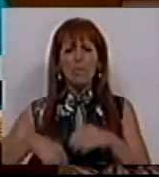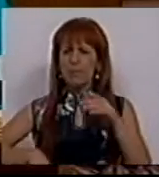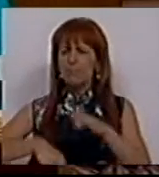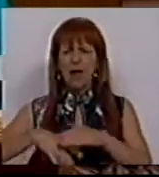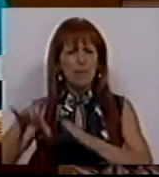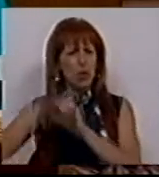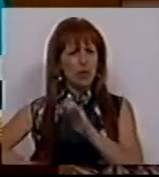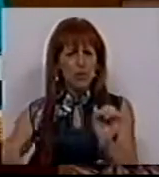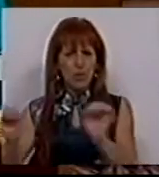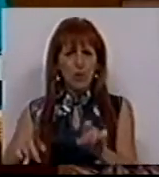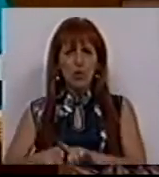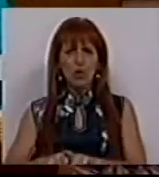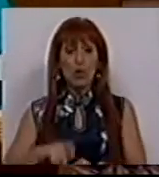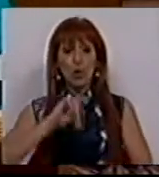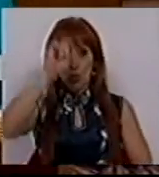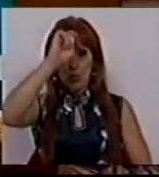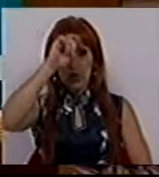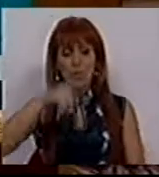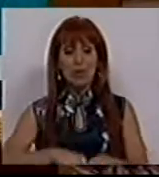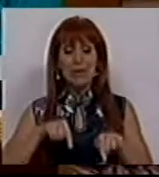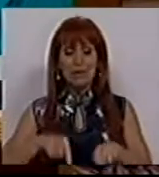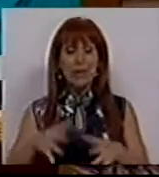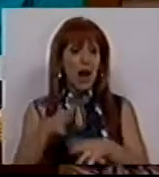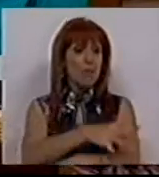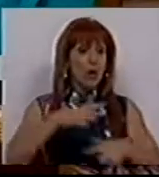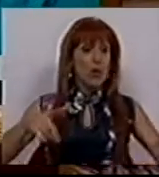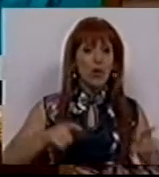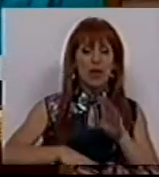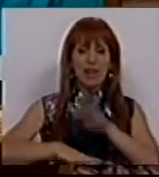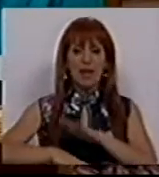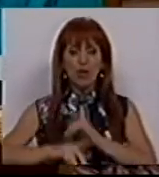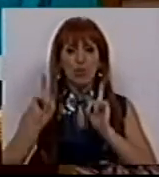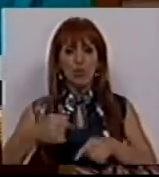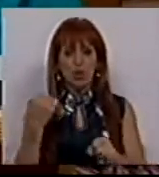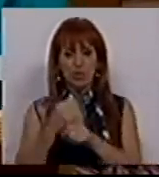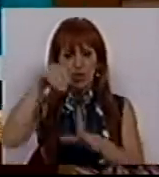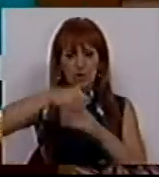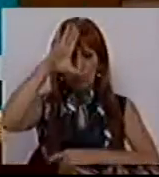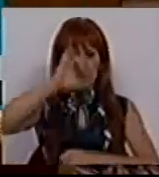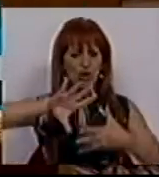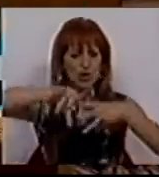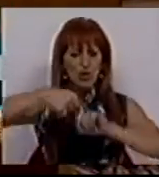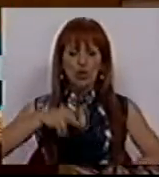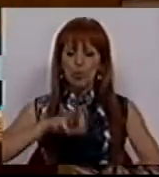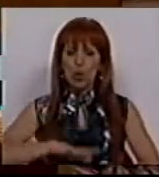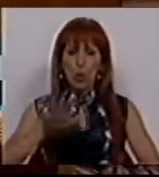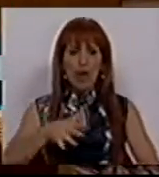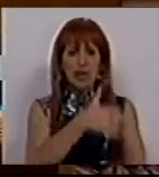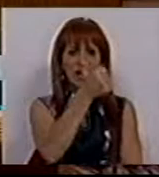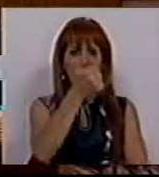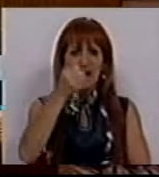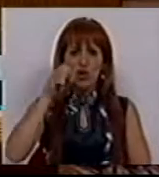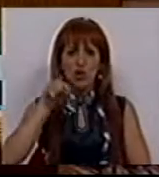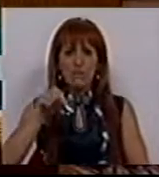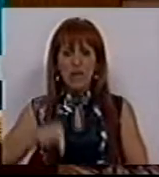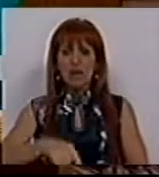de precariedade, os estágios. Desde que a maioria de direita tomou posse, destruíram-se em Portugal quase 500 mil de postos